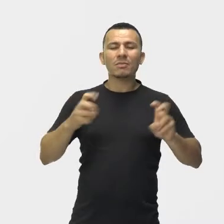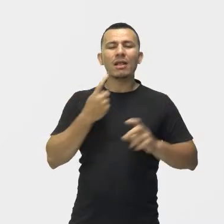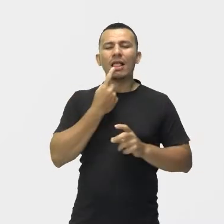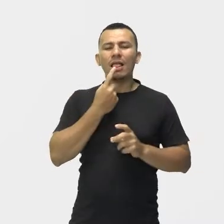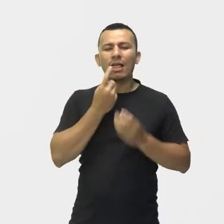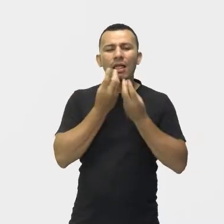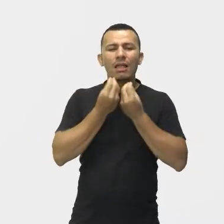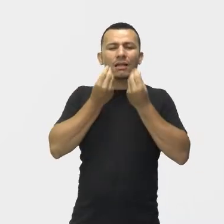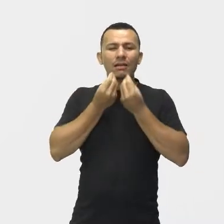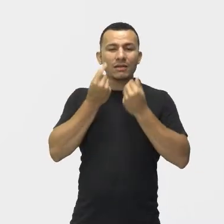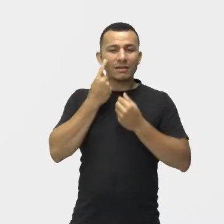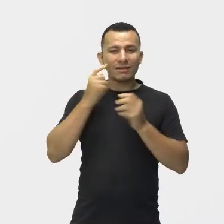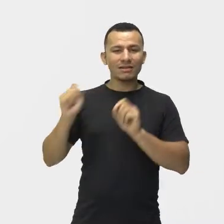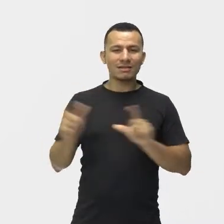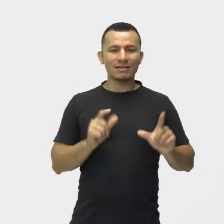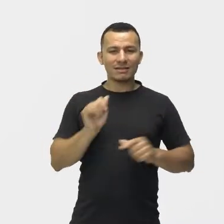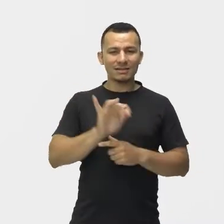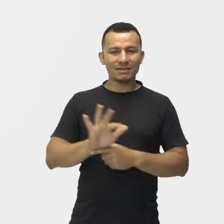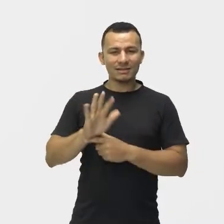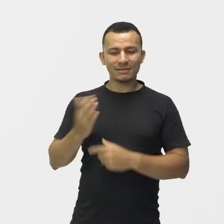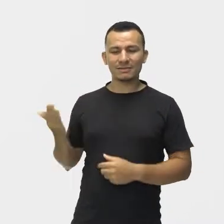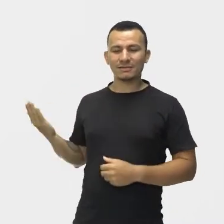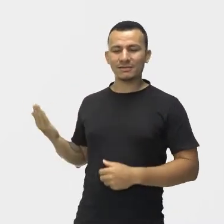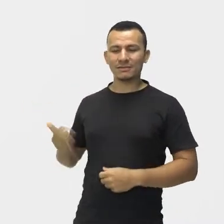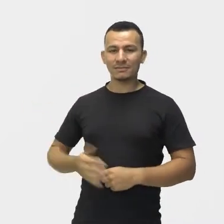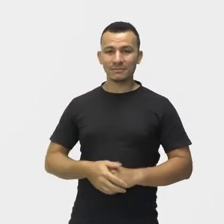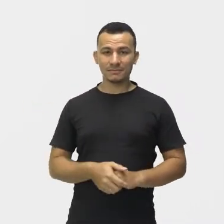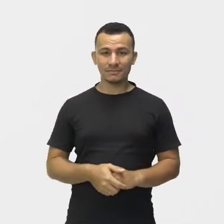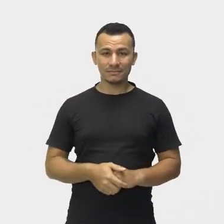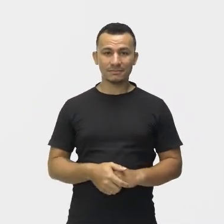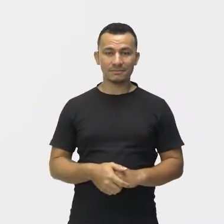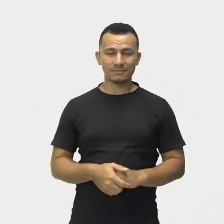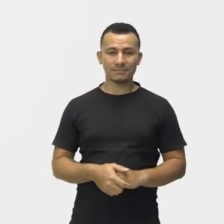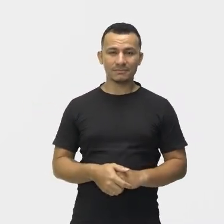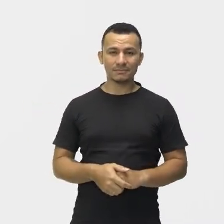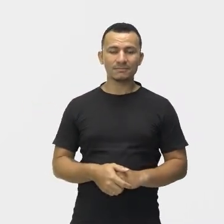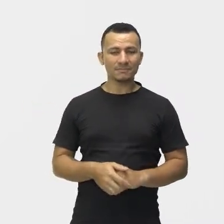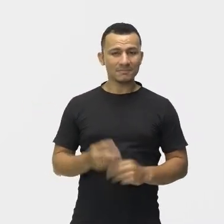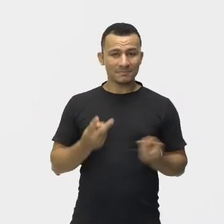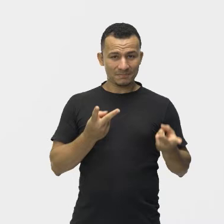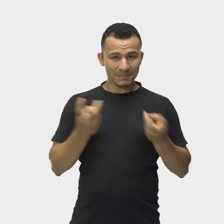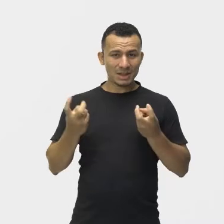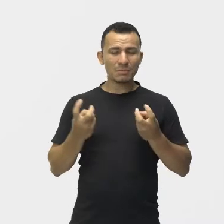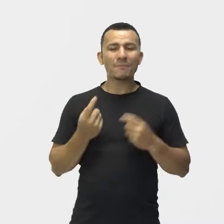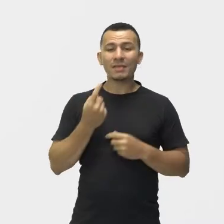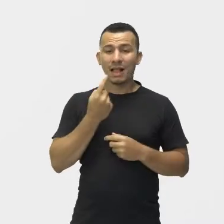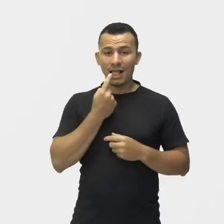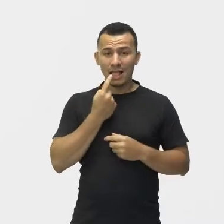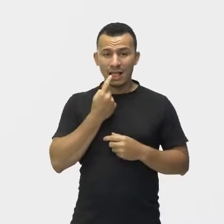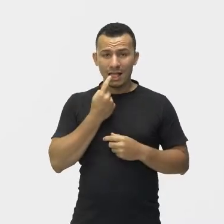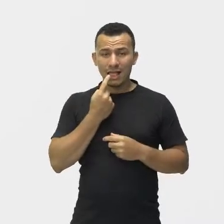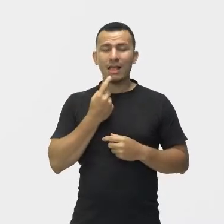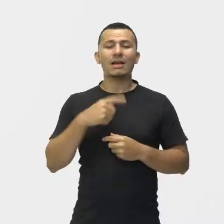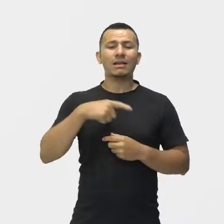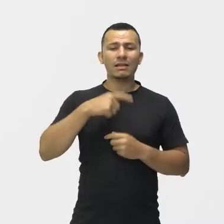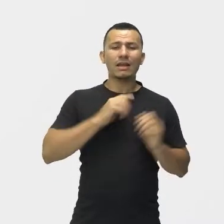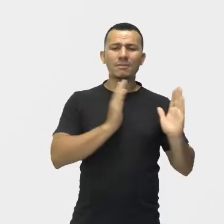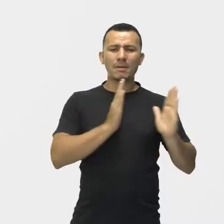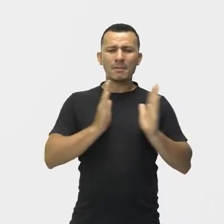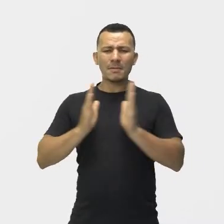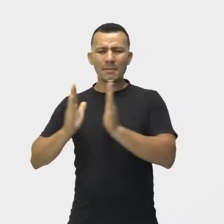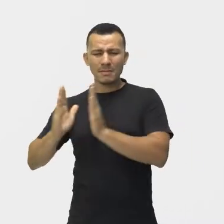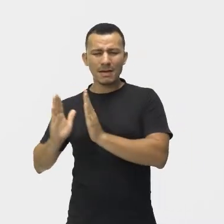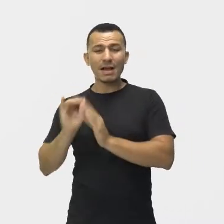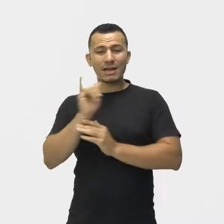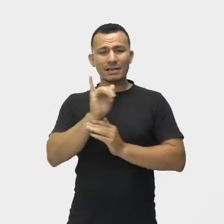paladar. Observa aí a próxima imagem. Então, olha só, nós temos aí algumas imagens da nossa língua, né? Esquemas aí mostrando a